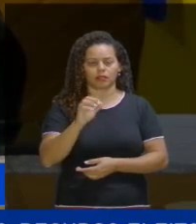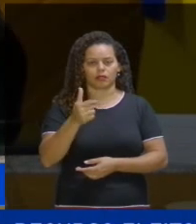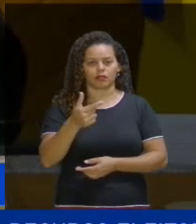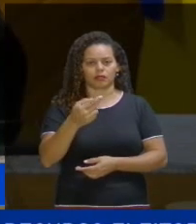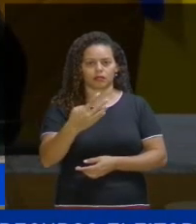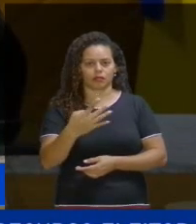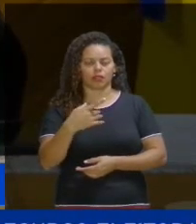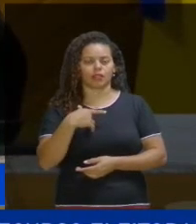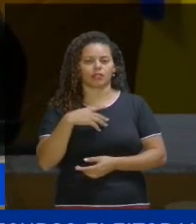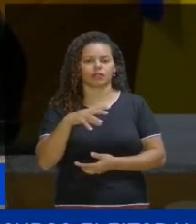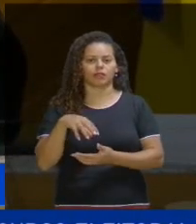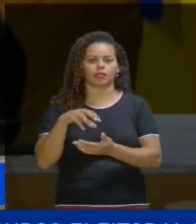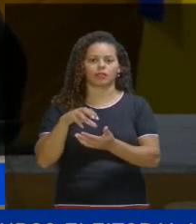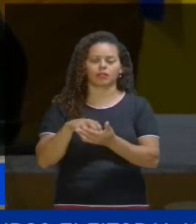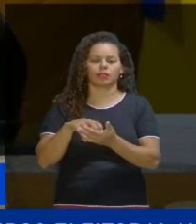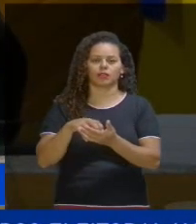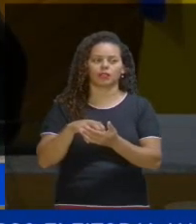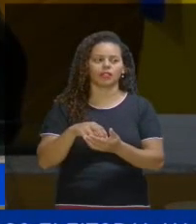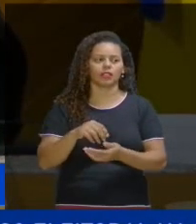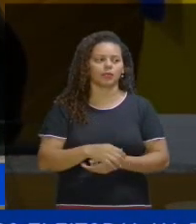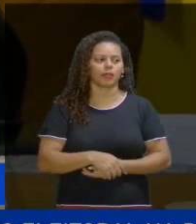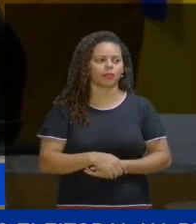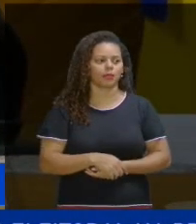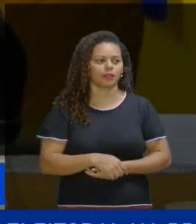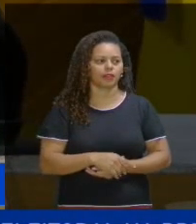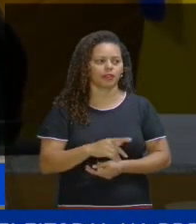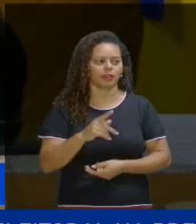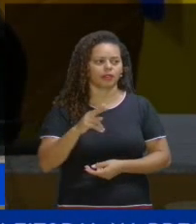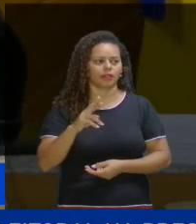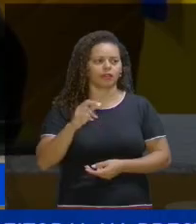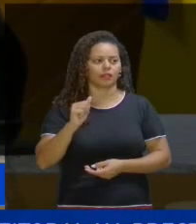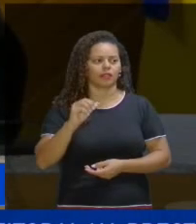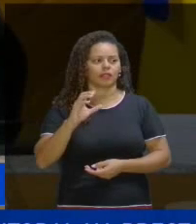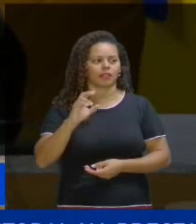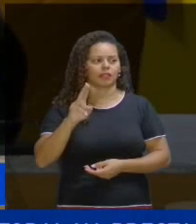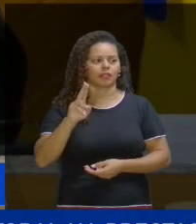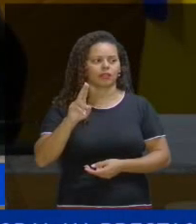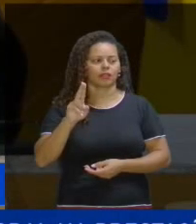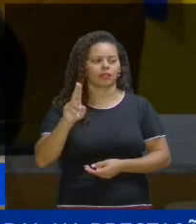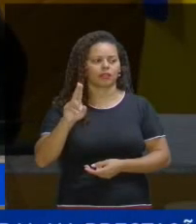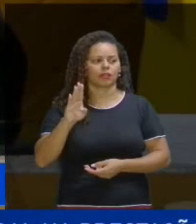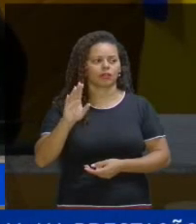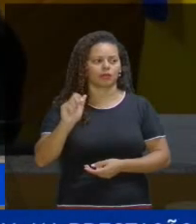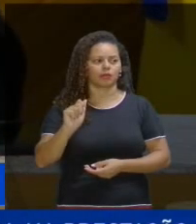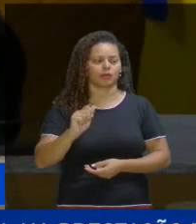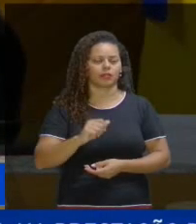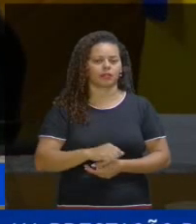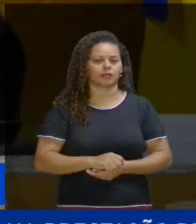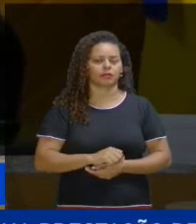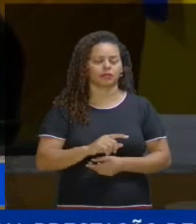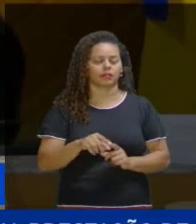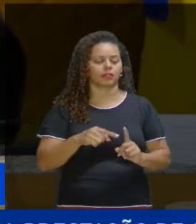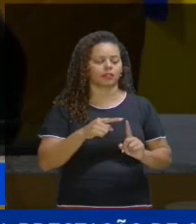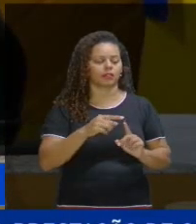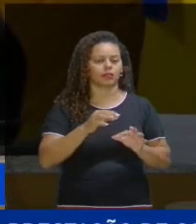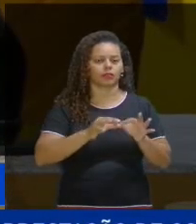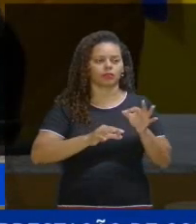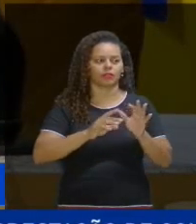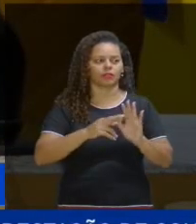0600-520-2024, origem Pracuúba. Relatora, juíza Paola